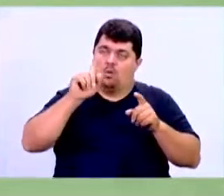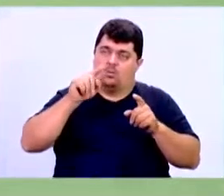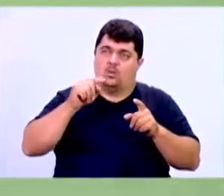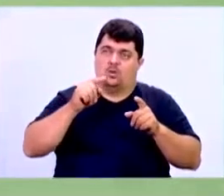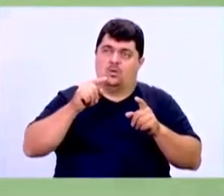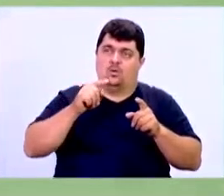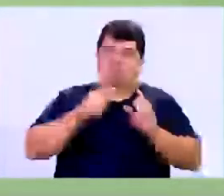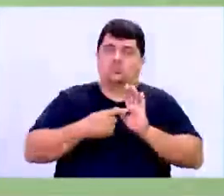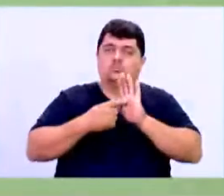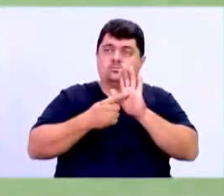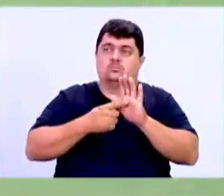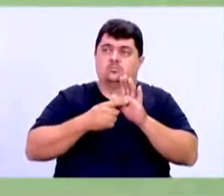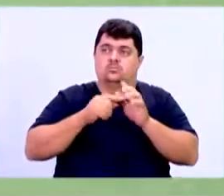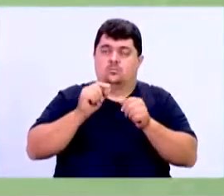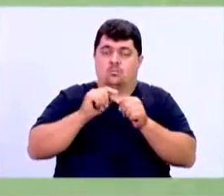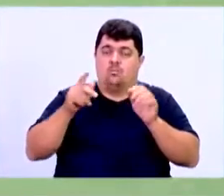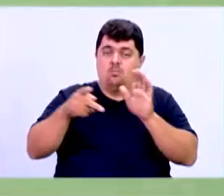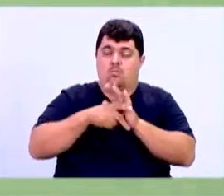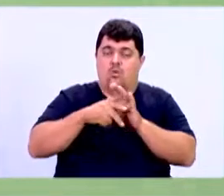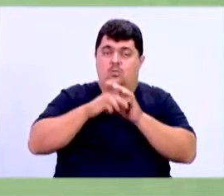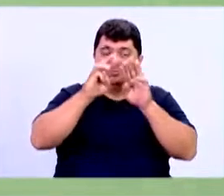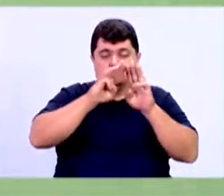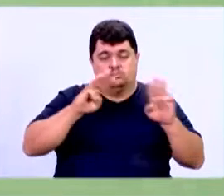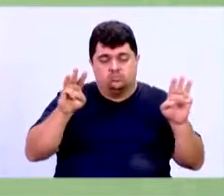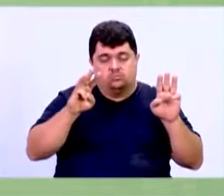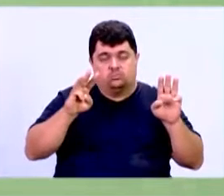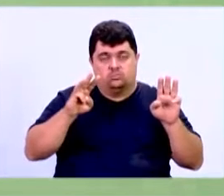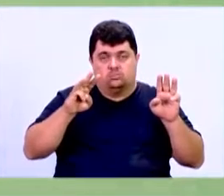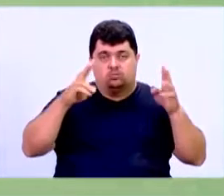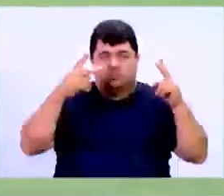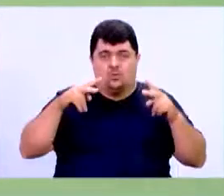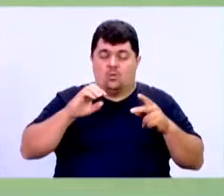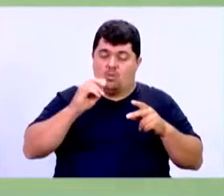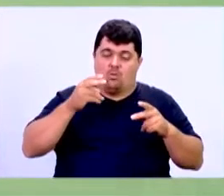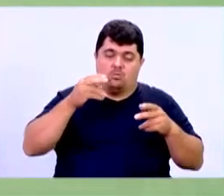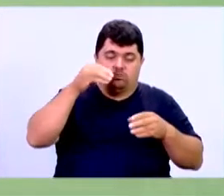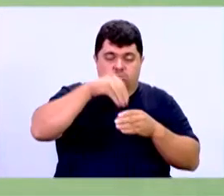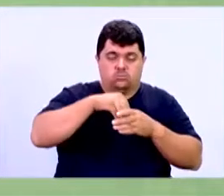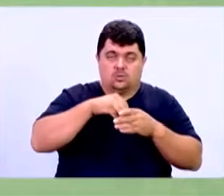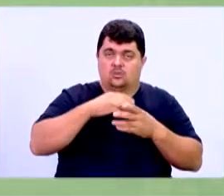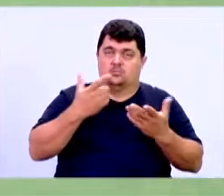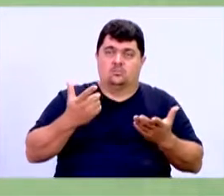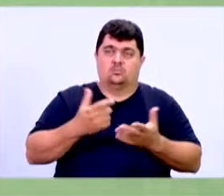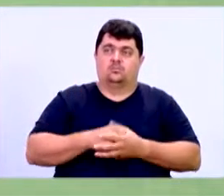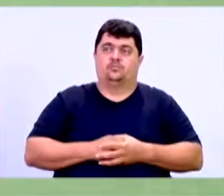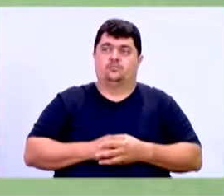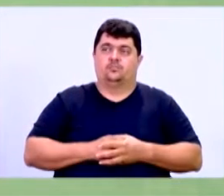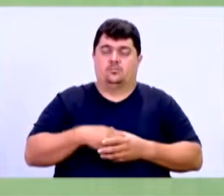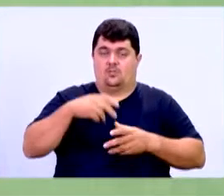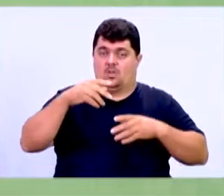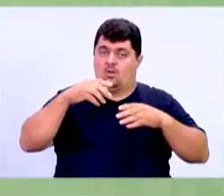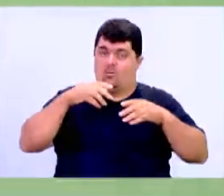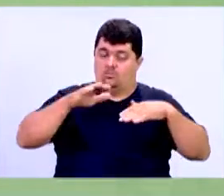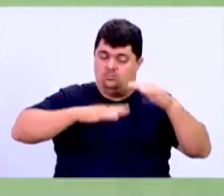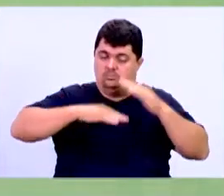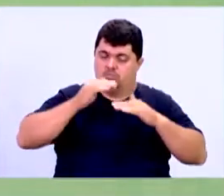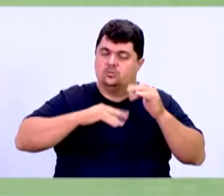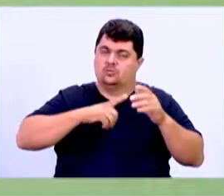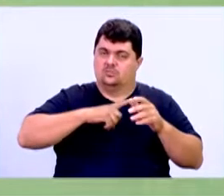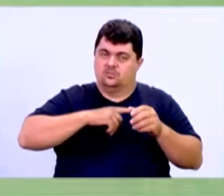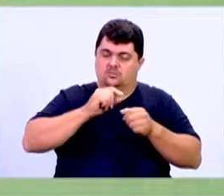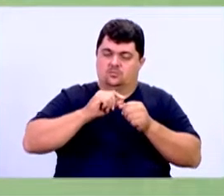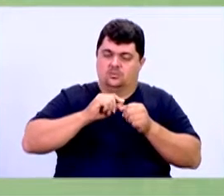descrever o desenvolvimento de sites na internet ou numa intranet. O profissional que trabalha com desenvolvimento de